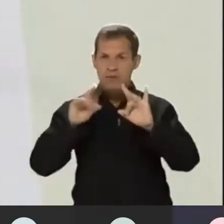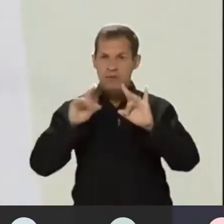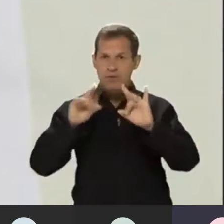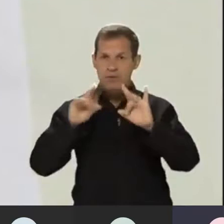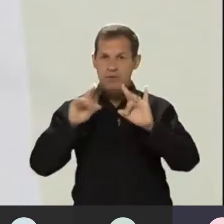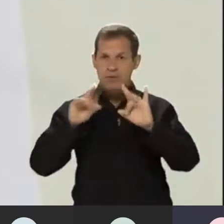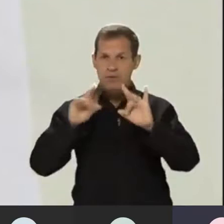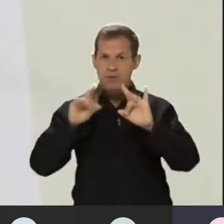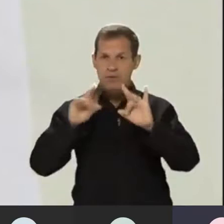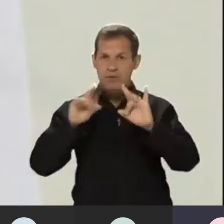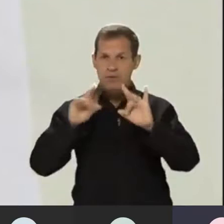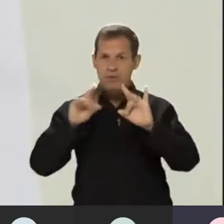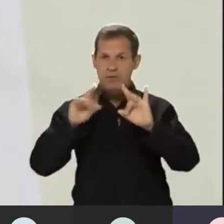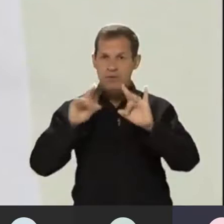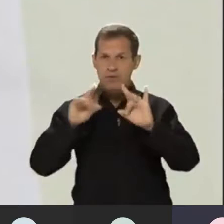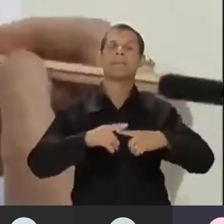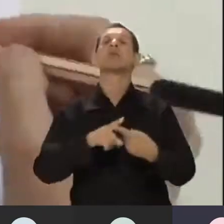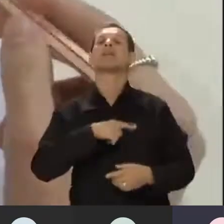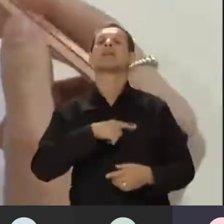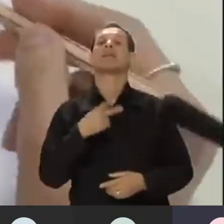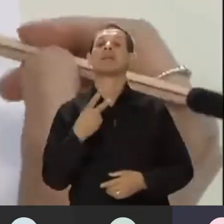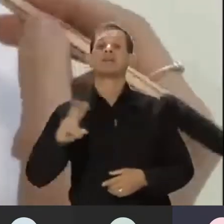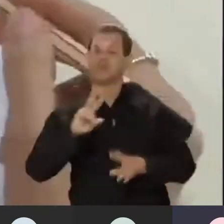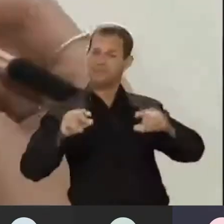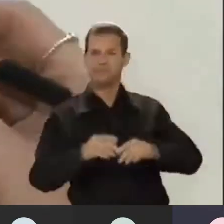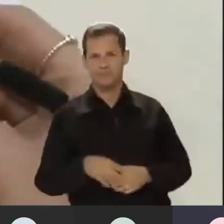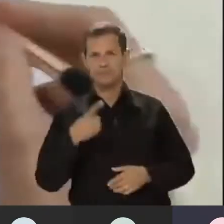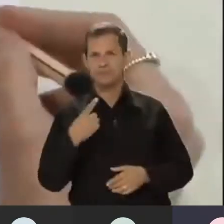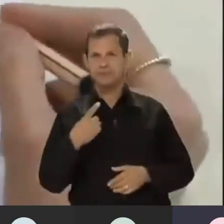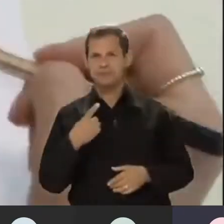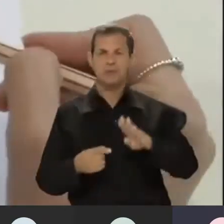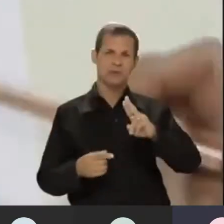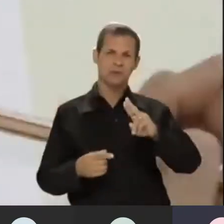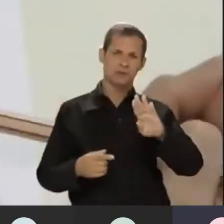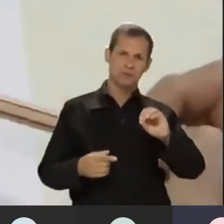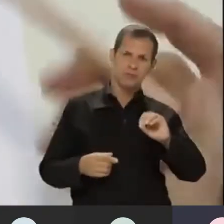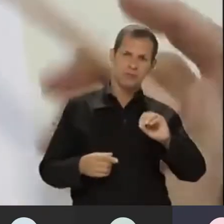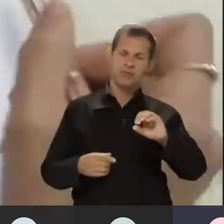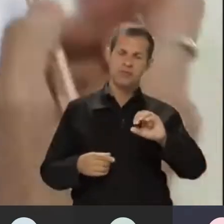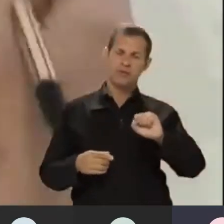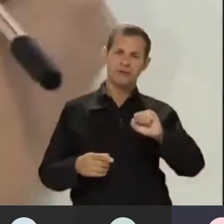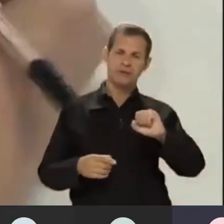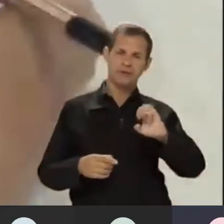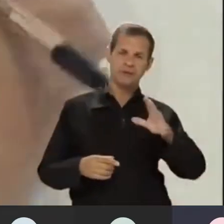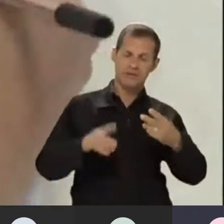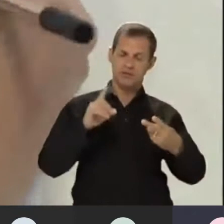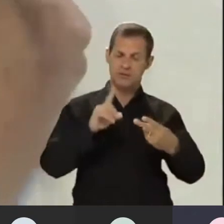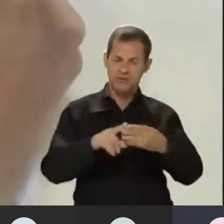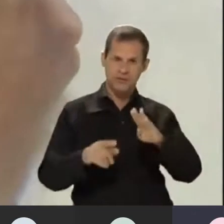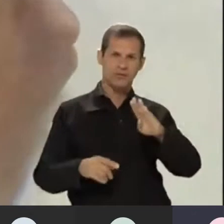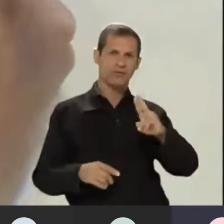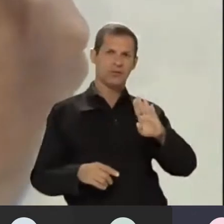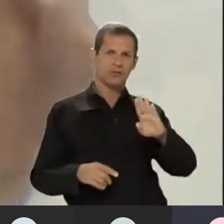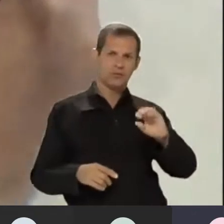que aí sim ela vai levar em consideração a umidade do ar. Então, por isso, elas têm 2 valores diferentes. Uma seria bulbo seco e